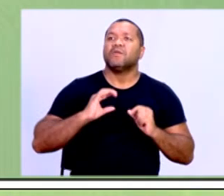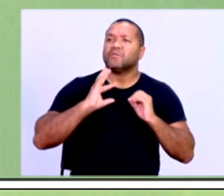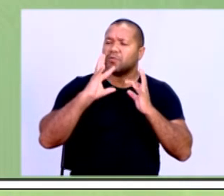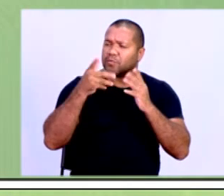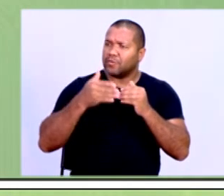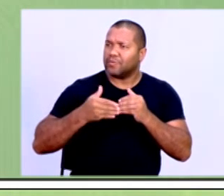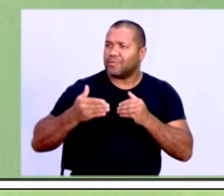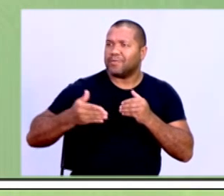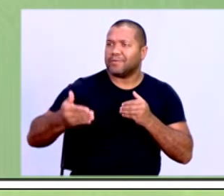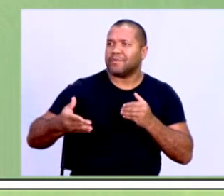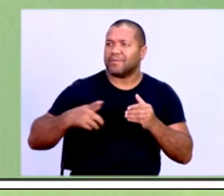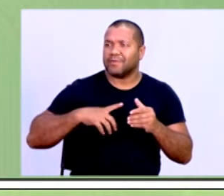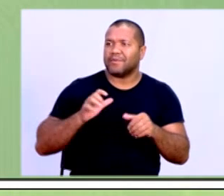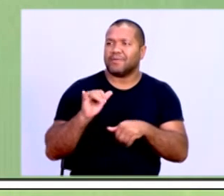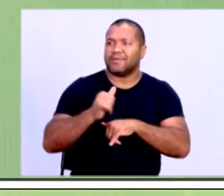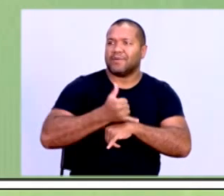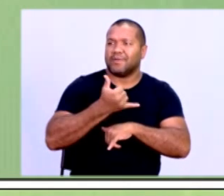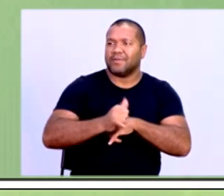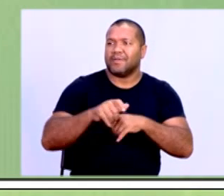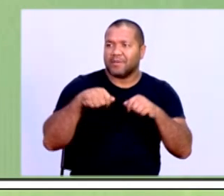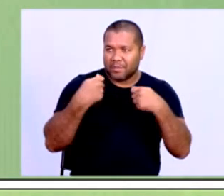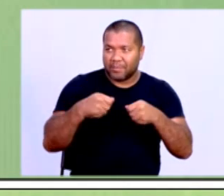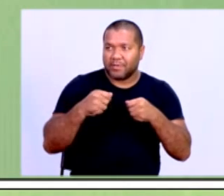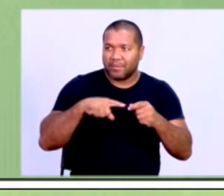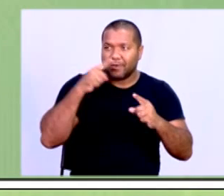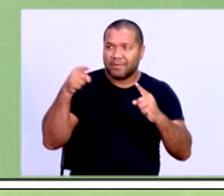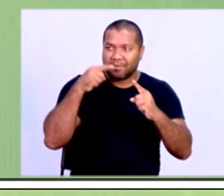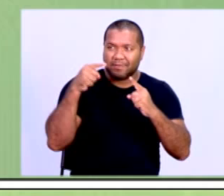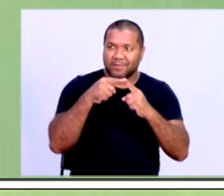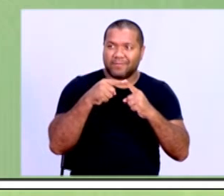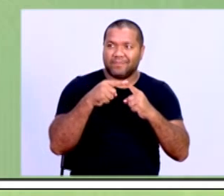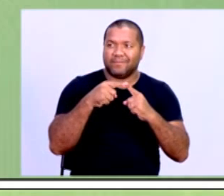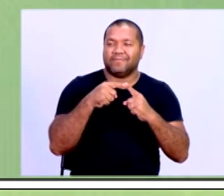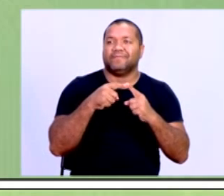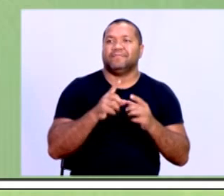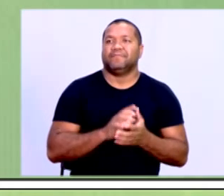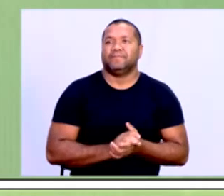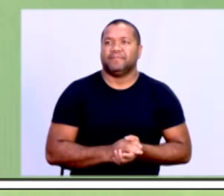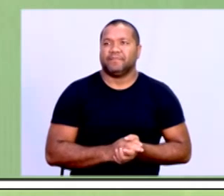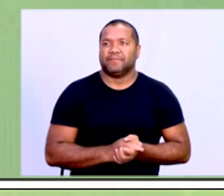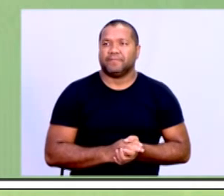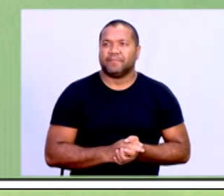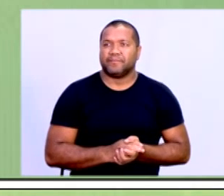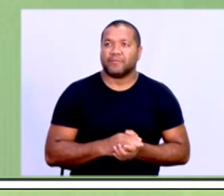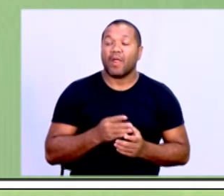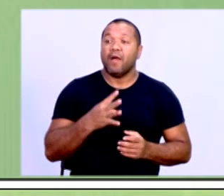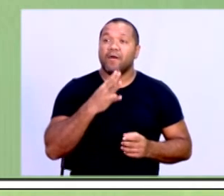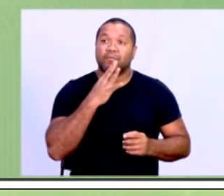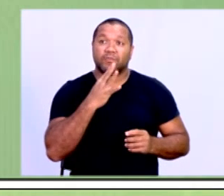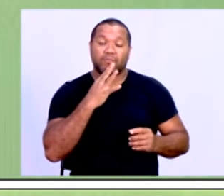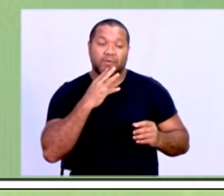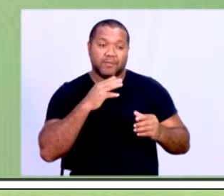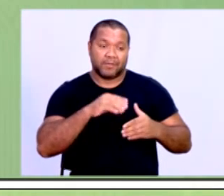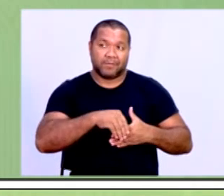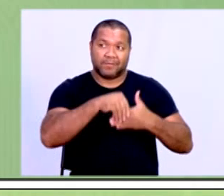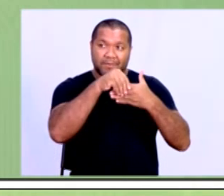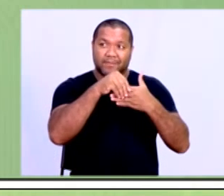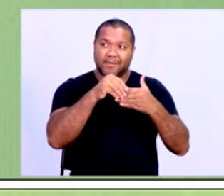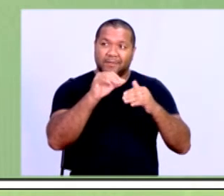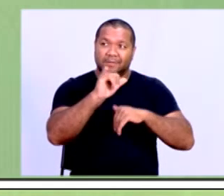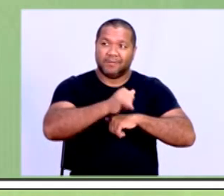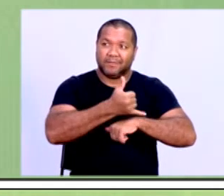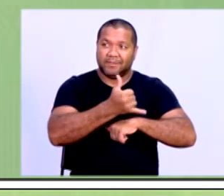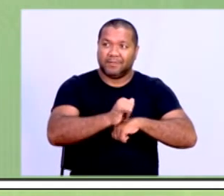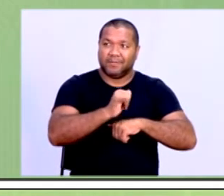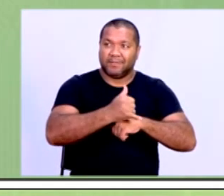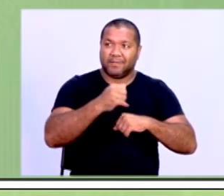procedimentos e técnicas necessárias para atingir o objetivo do projeto. Vamos conhecer as principais técnicas que